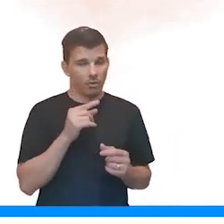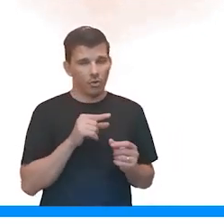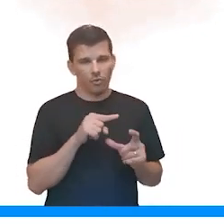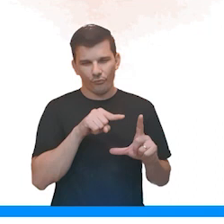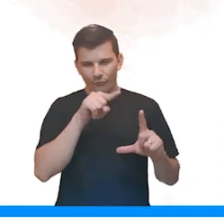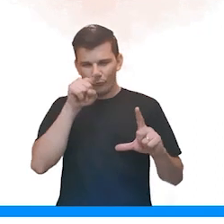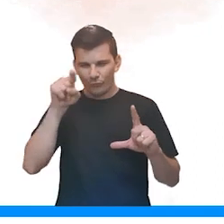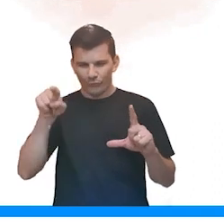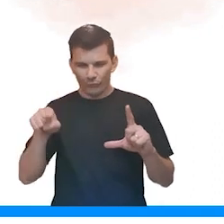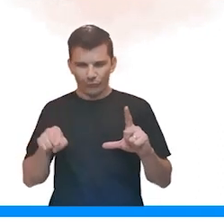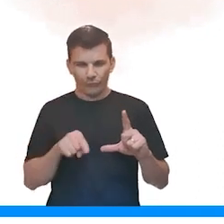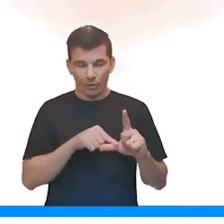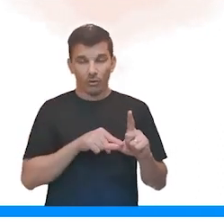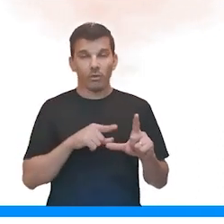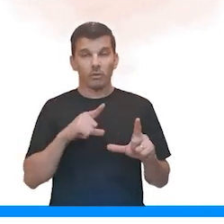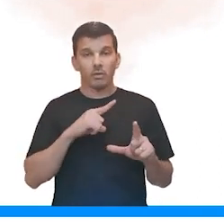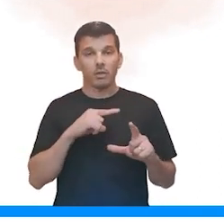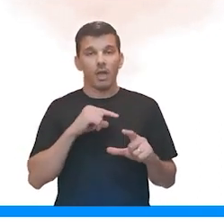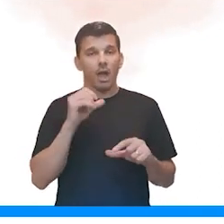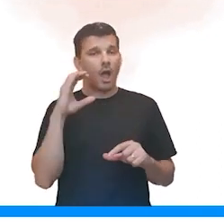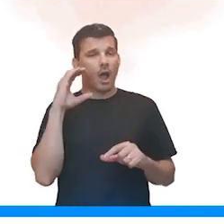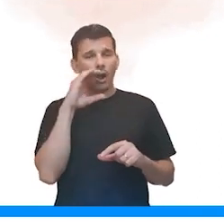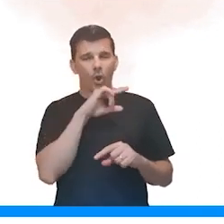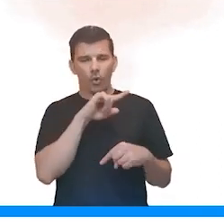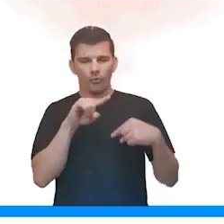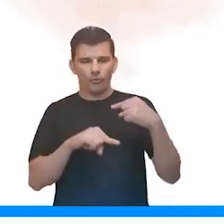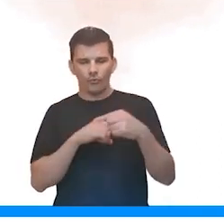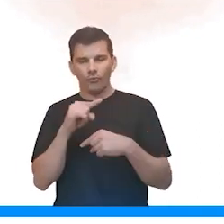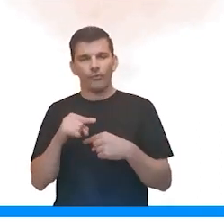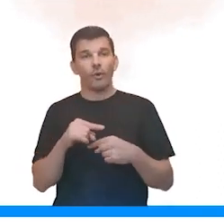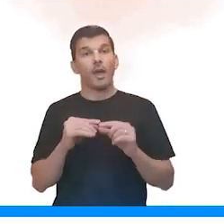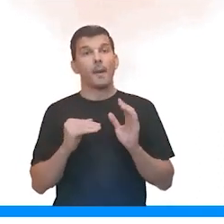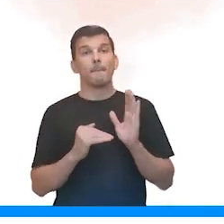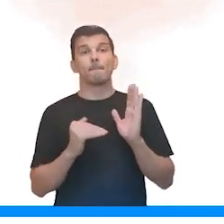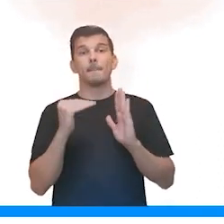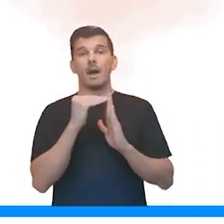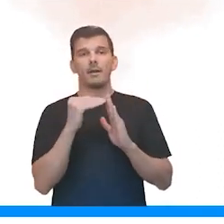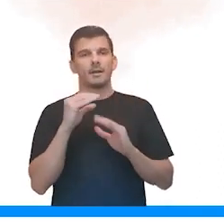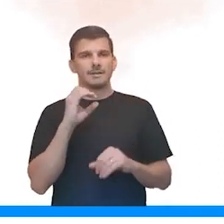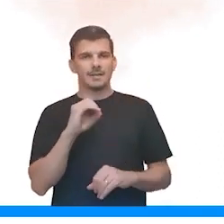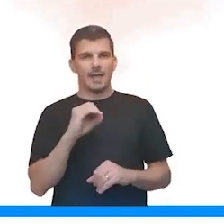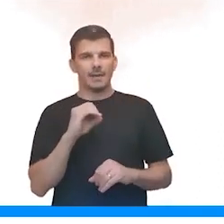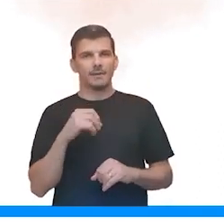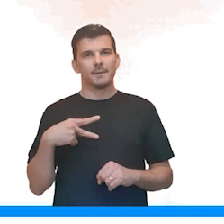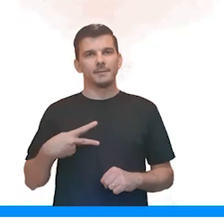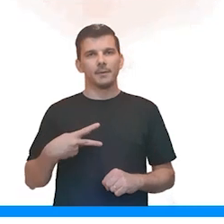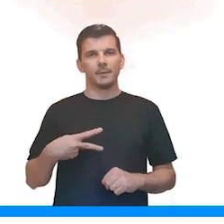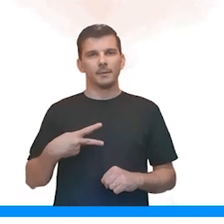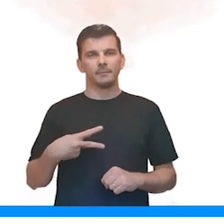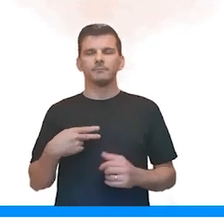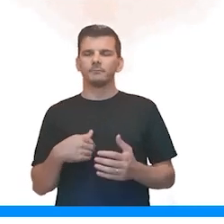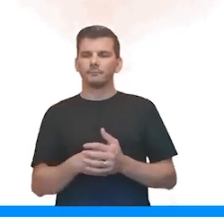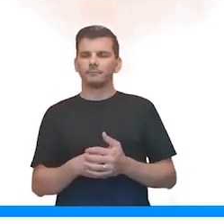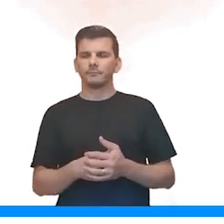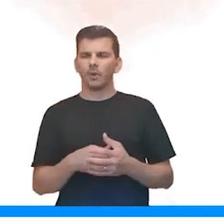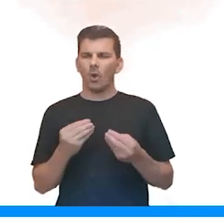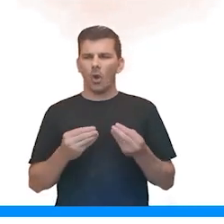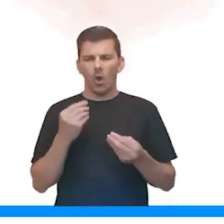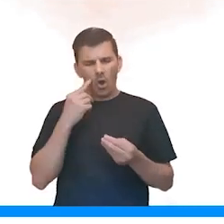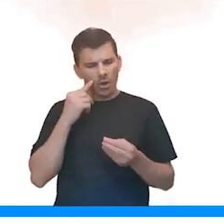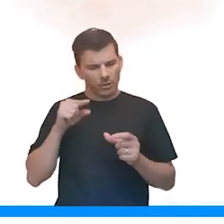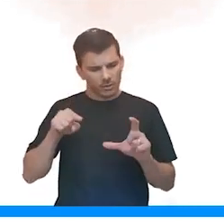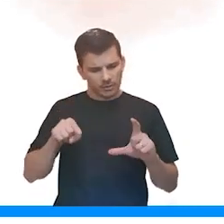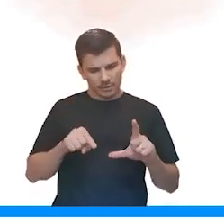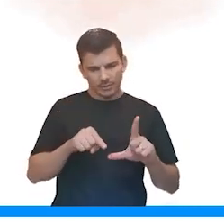a transformação for realizada no sentido horário, há uma conversão de calor em trabalho, ou seja, o trabalho é maior que zero, o trabalho é positivo.